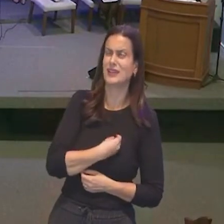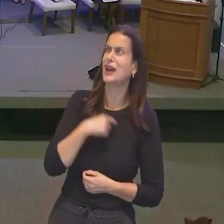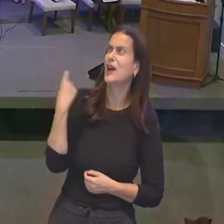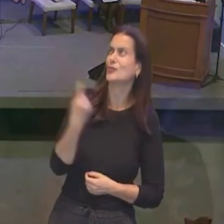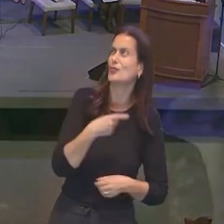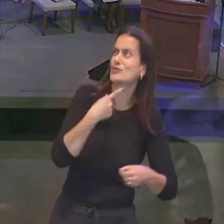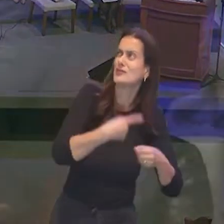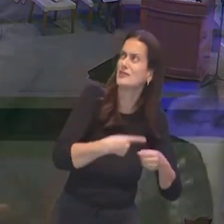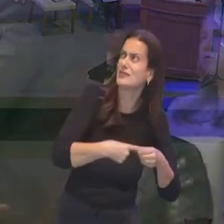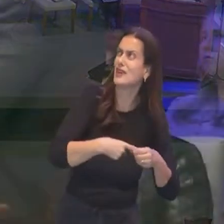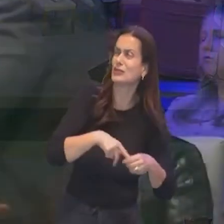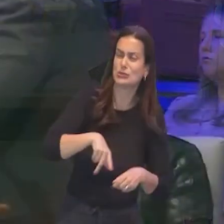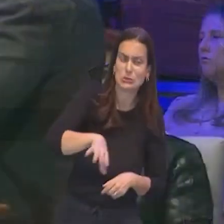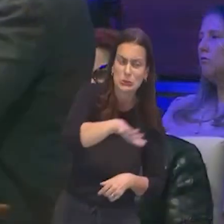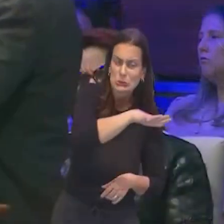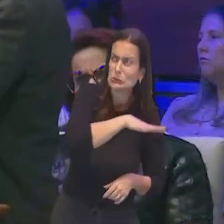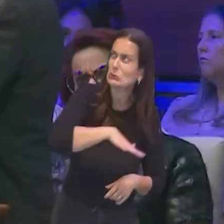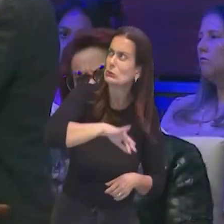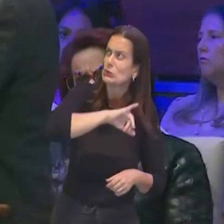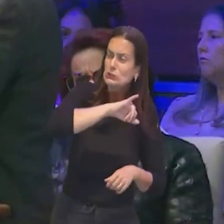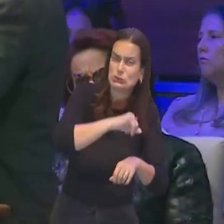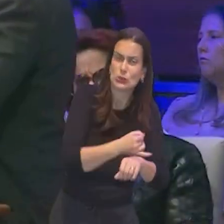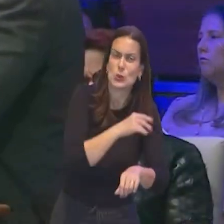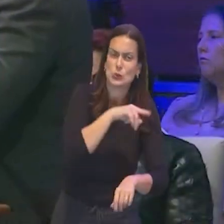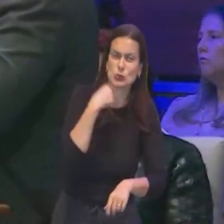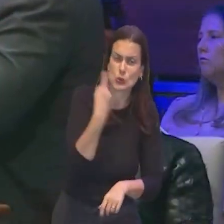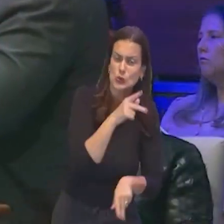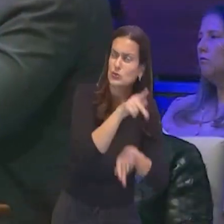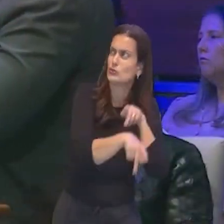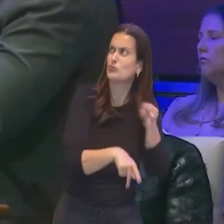cidade, olha para Jerusalém, olha para o nosso povo,